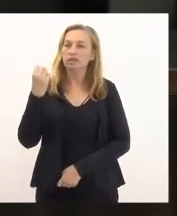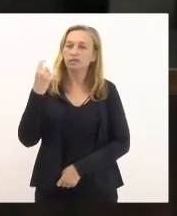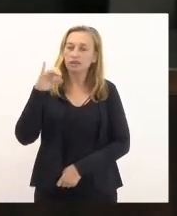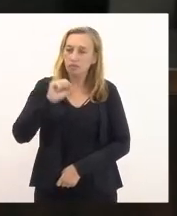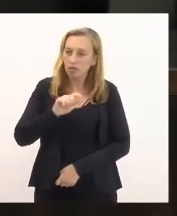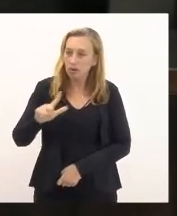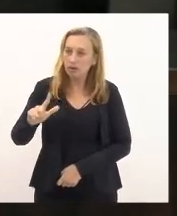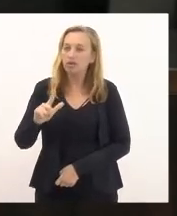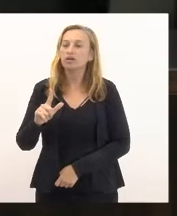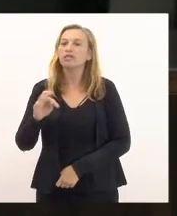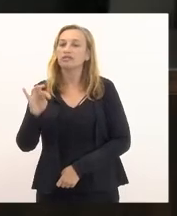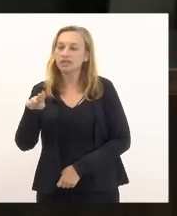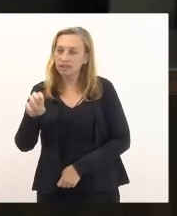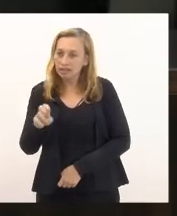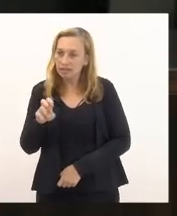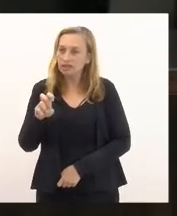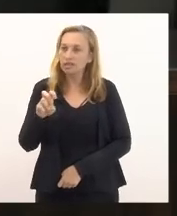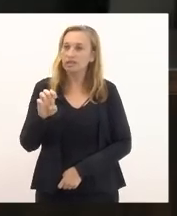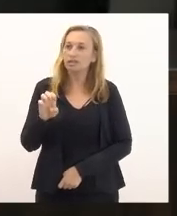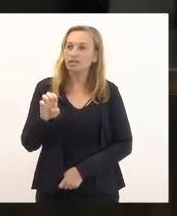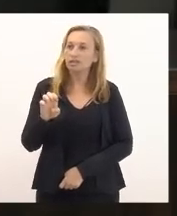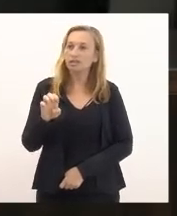Malafaia, Franciane Mota,